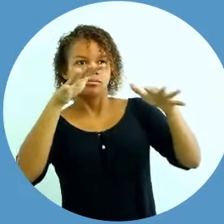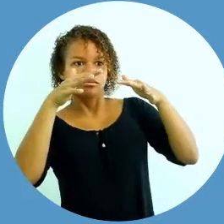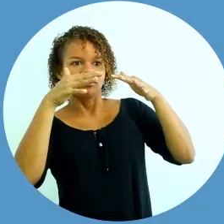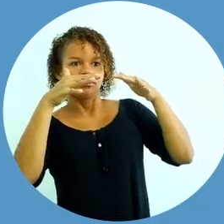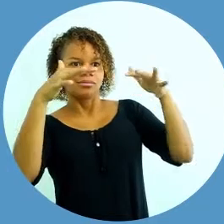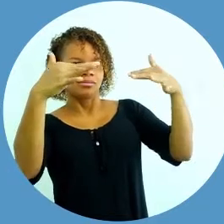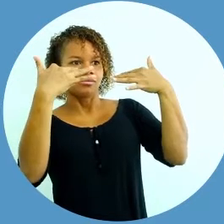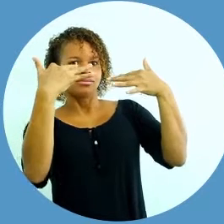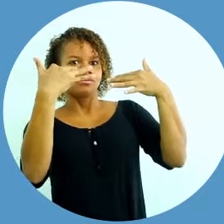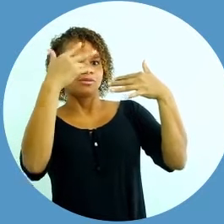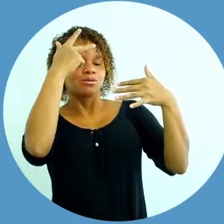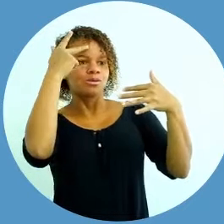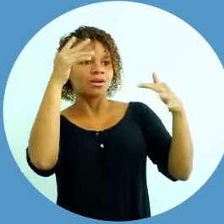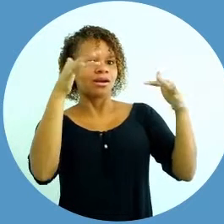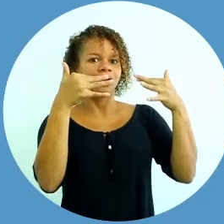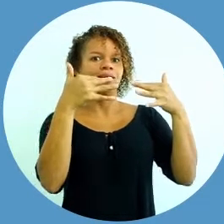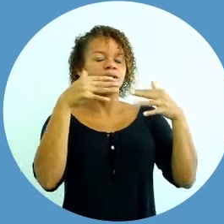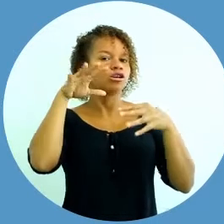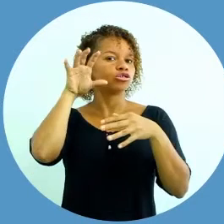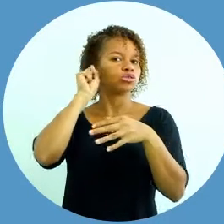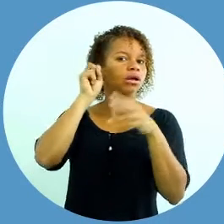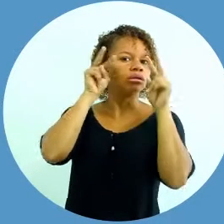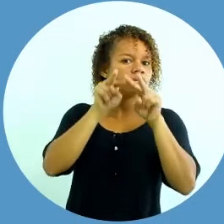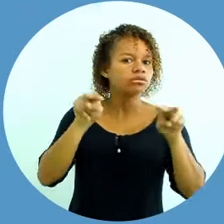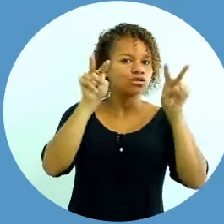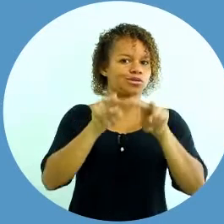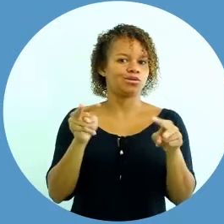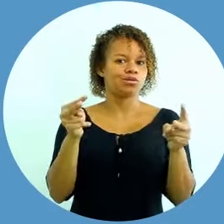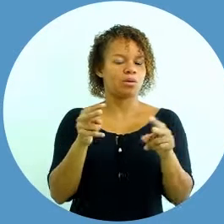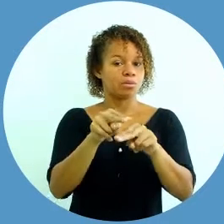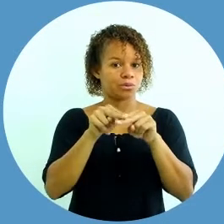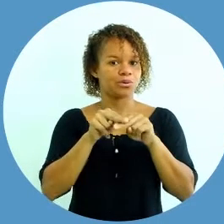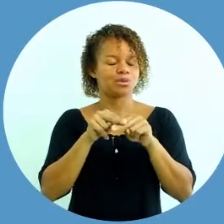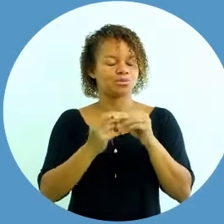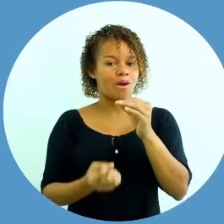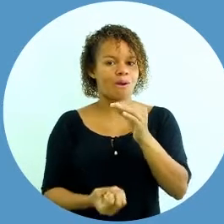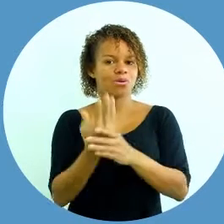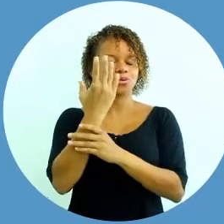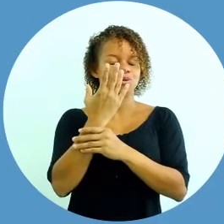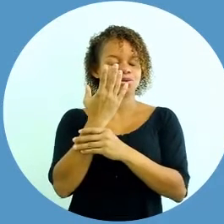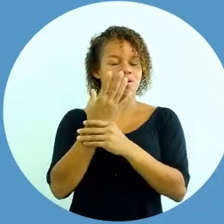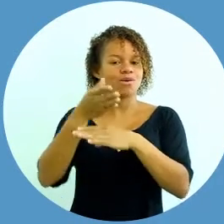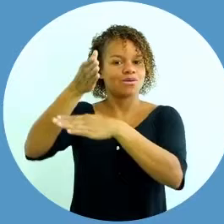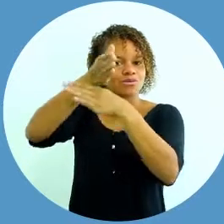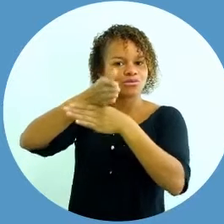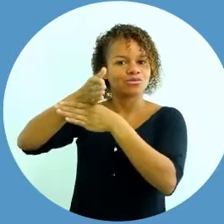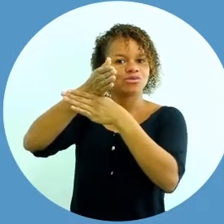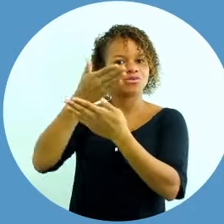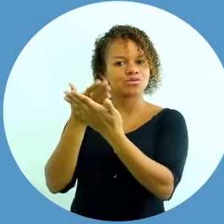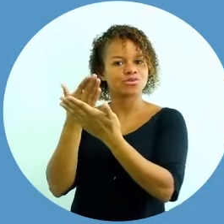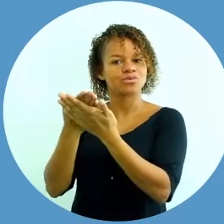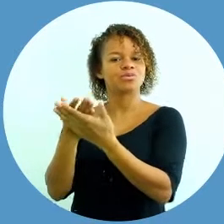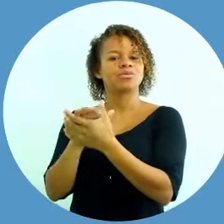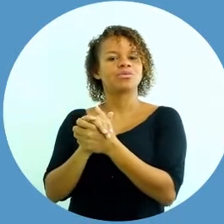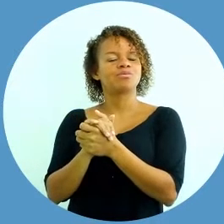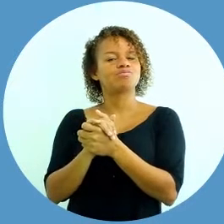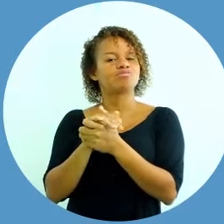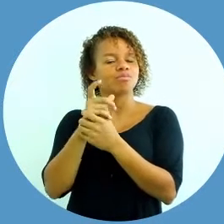o espectador sobre o que será visto e escutado no vídeo. Portanto, para construir uma